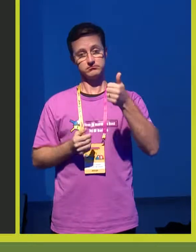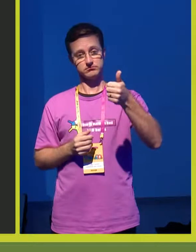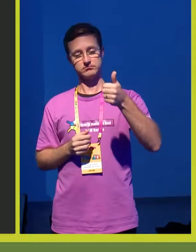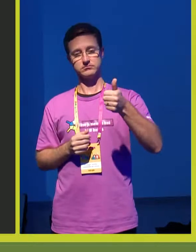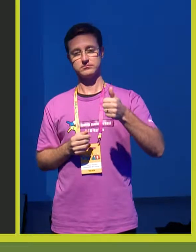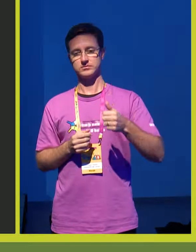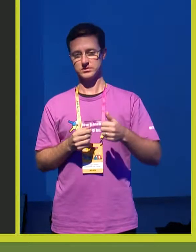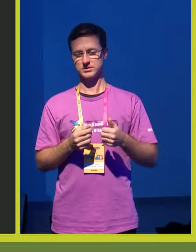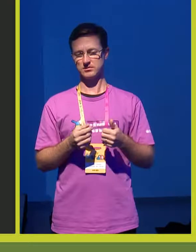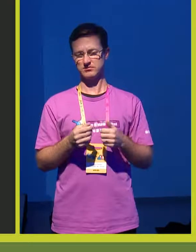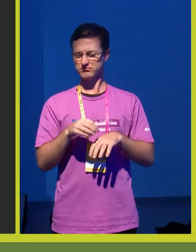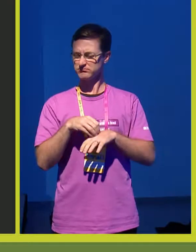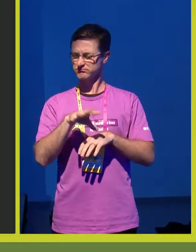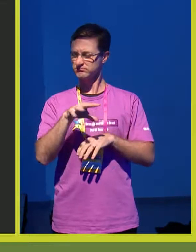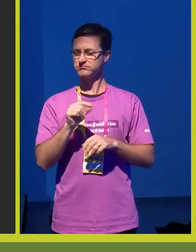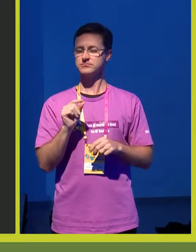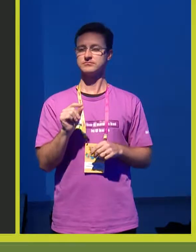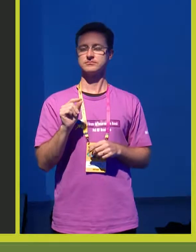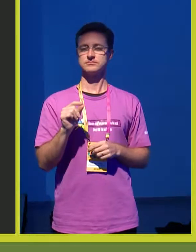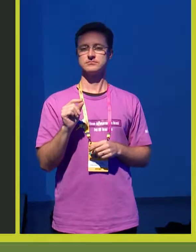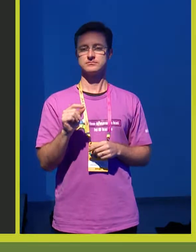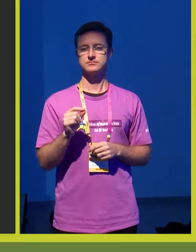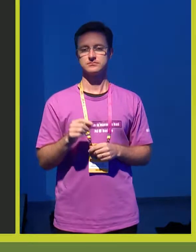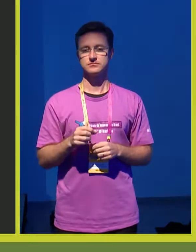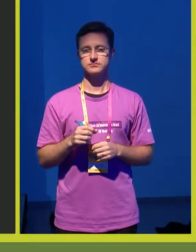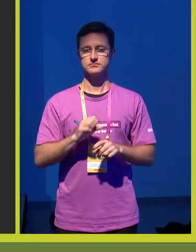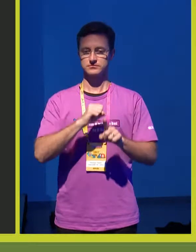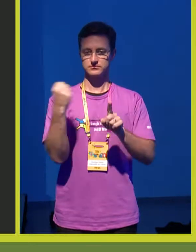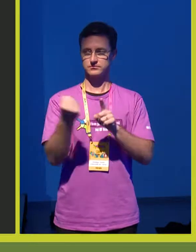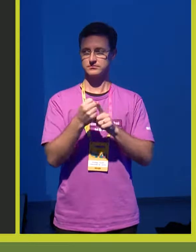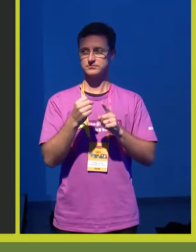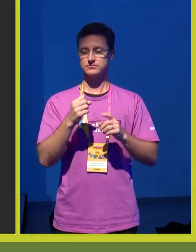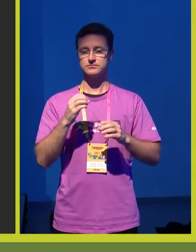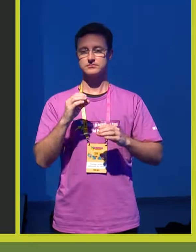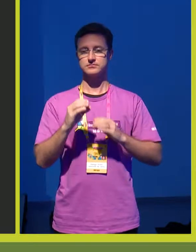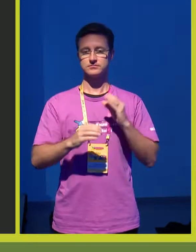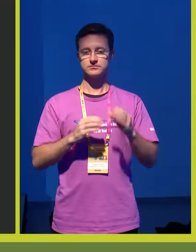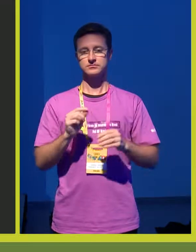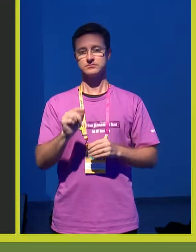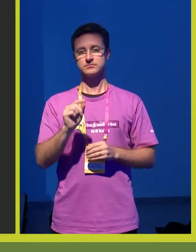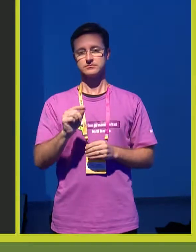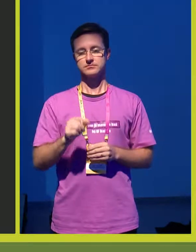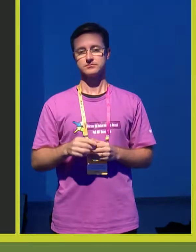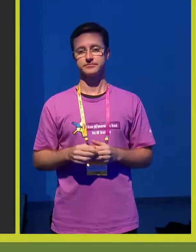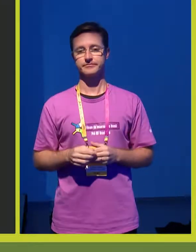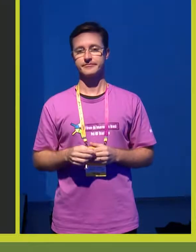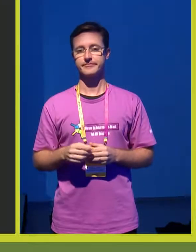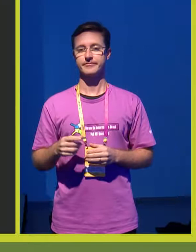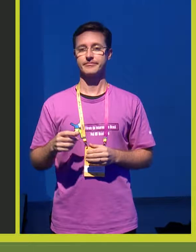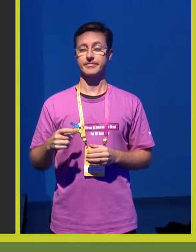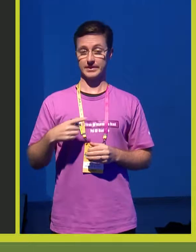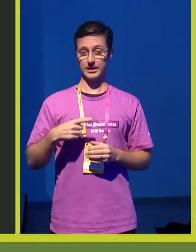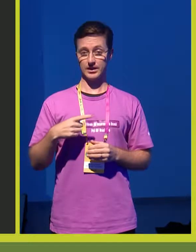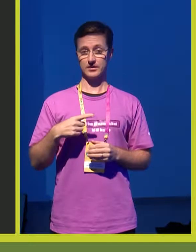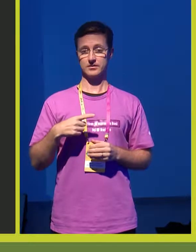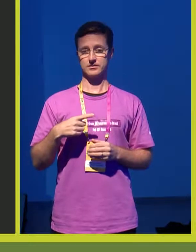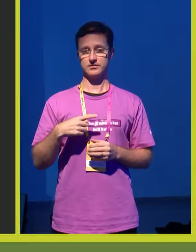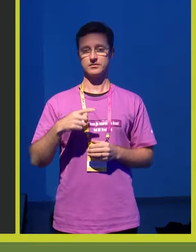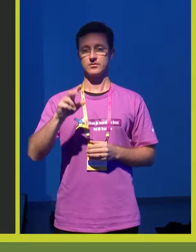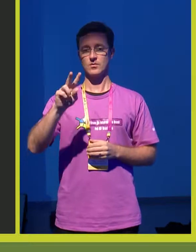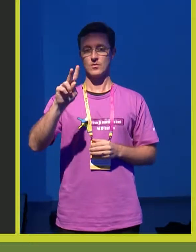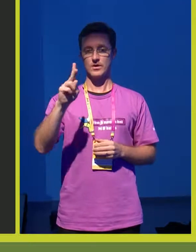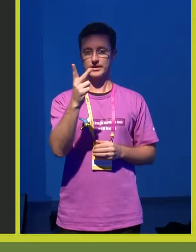dica para a incidência da sociedade civil é que existe um HC também no